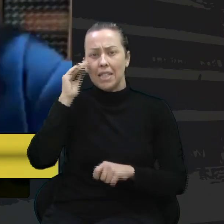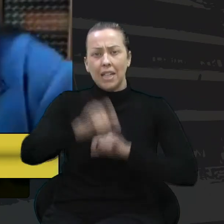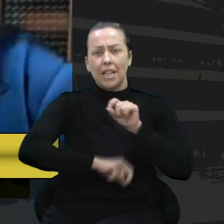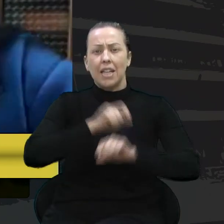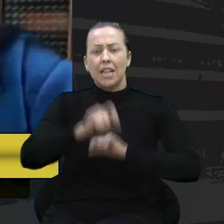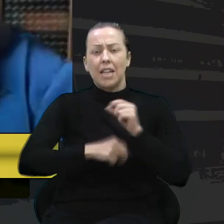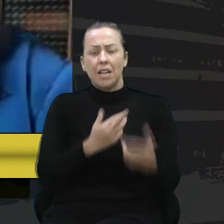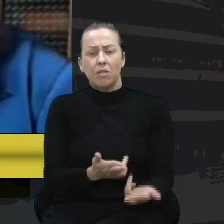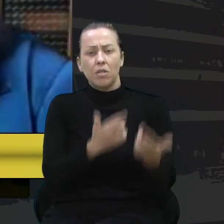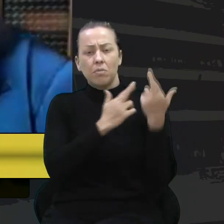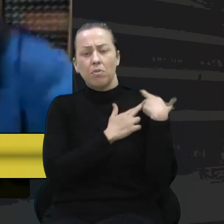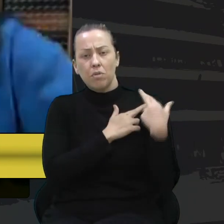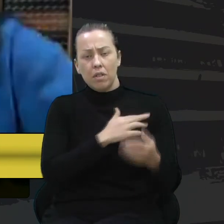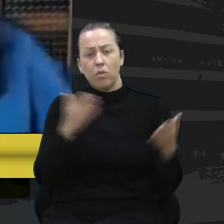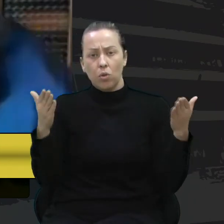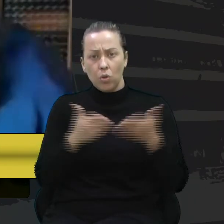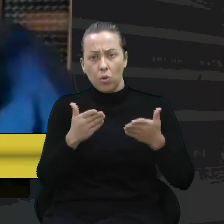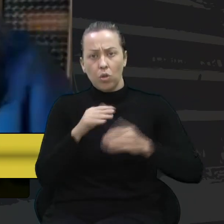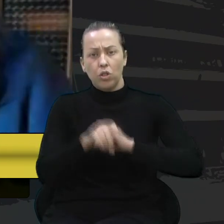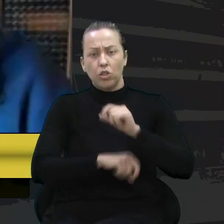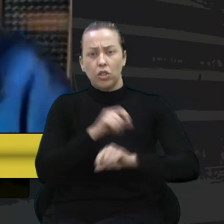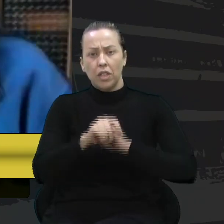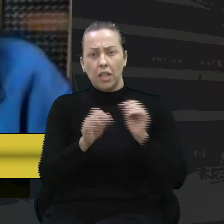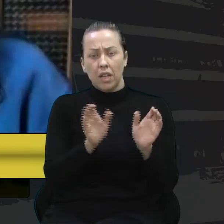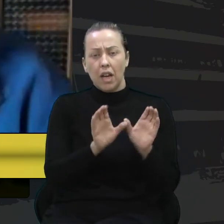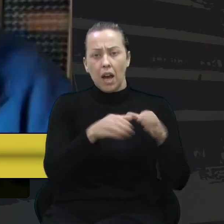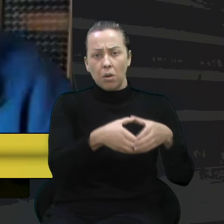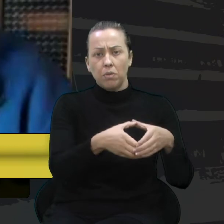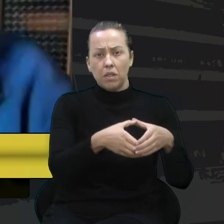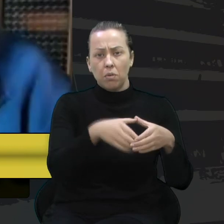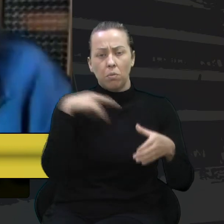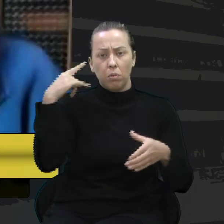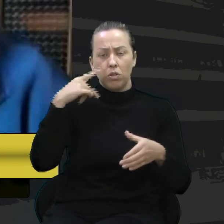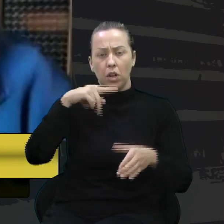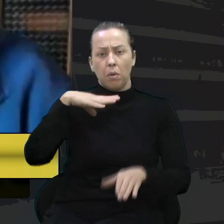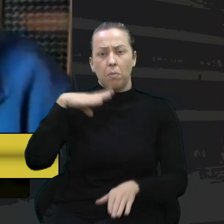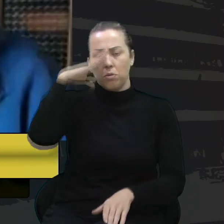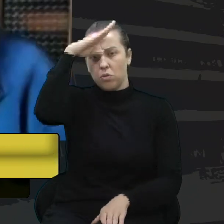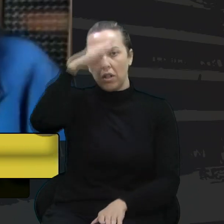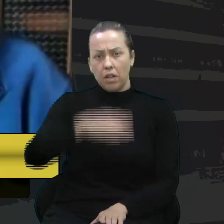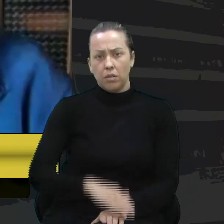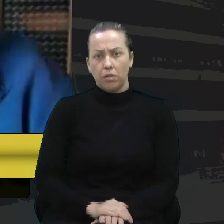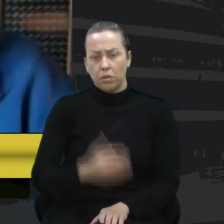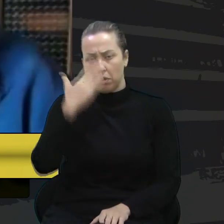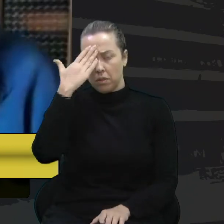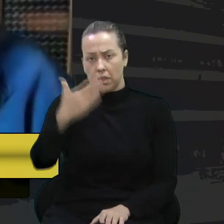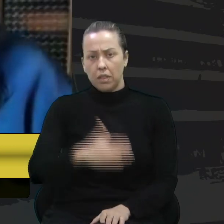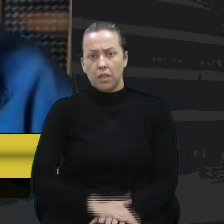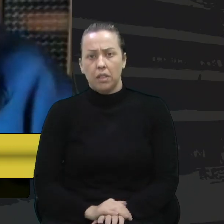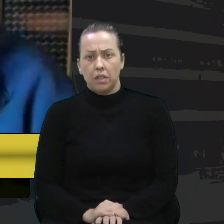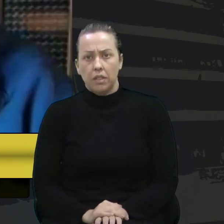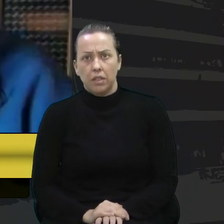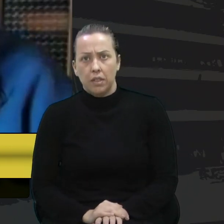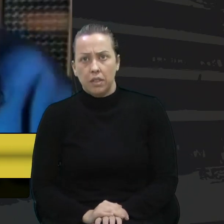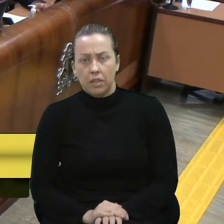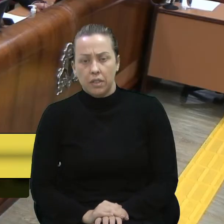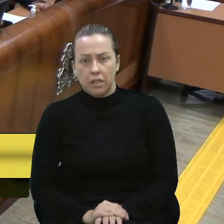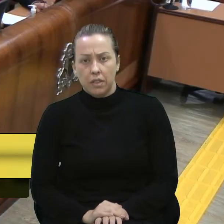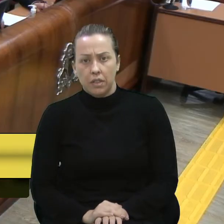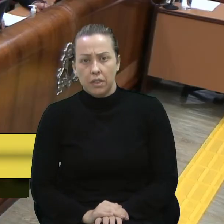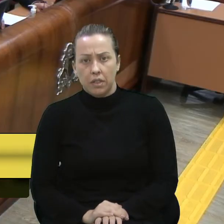os responsáveis. E hoje, quem é responsável pela condição política no Brasil é o presidente Bolsonaro. Obrigada.